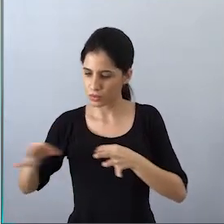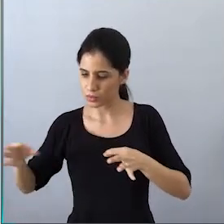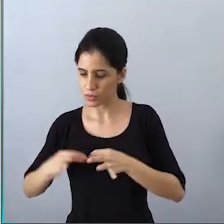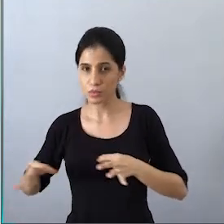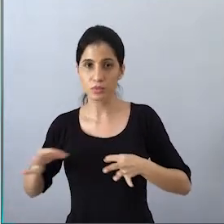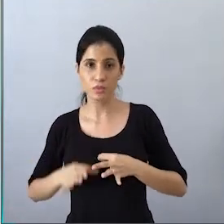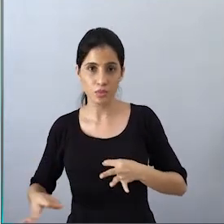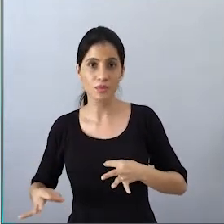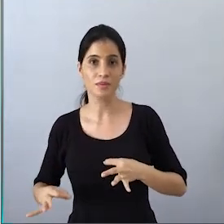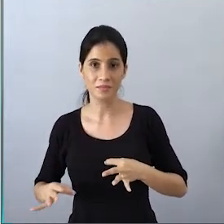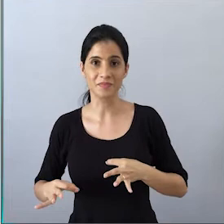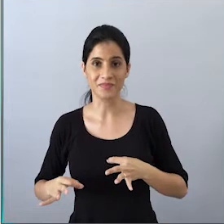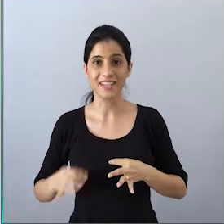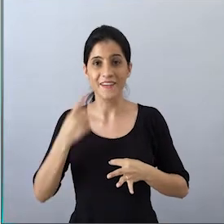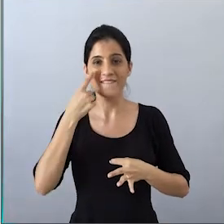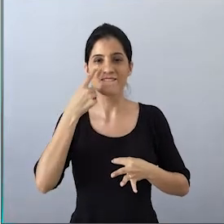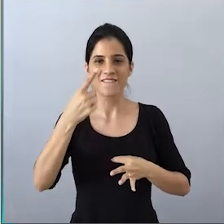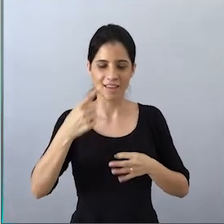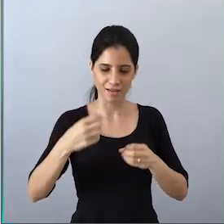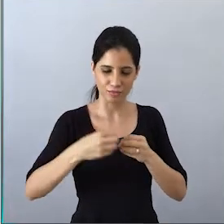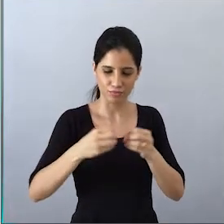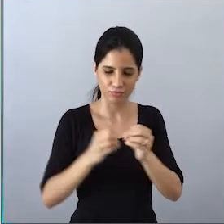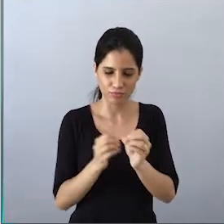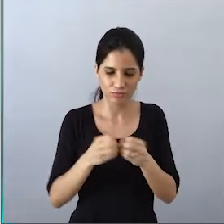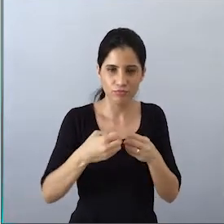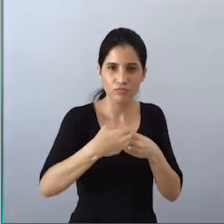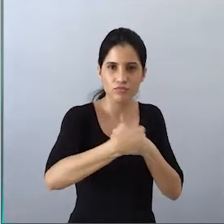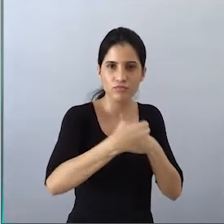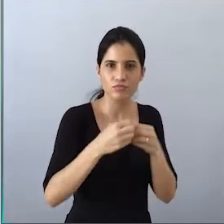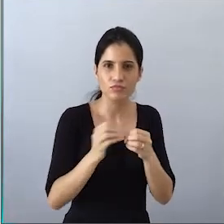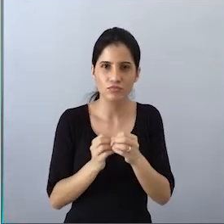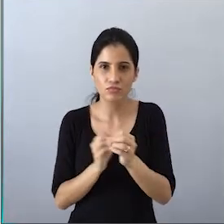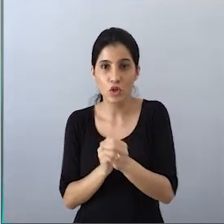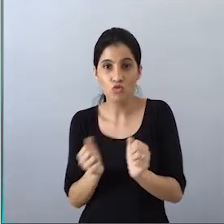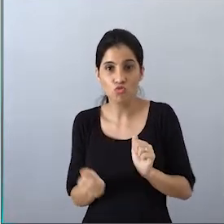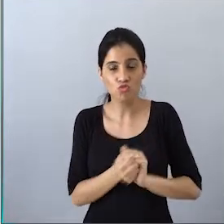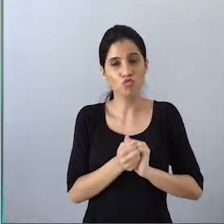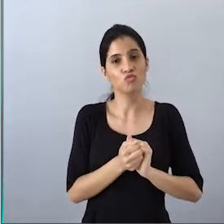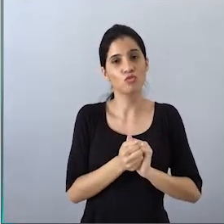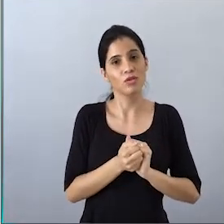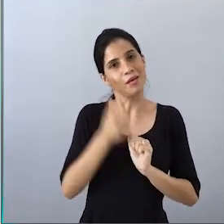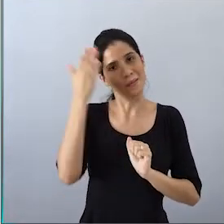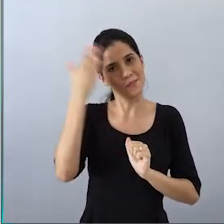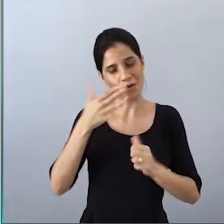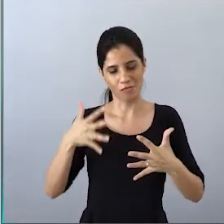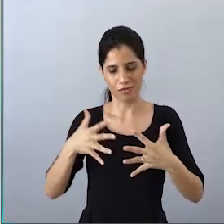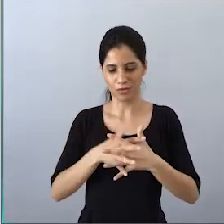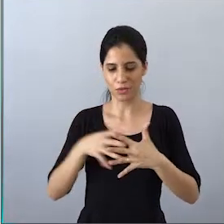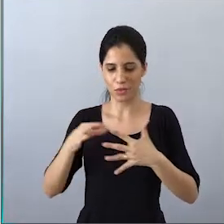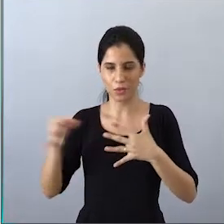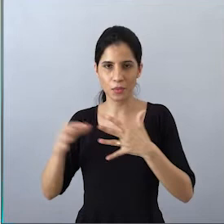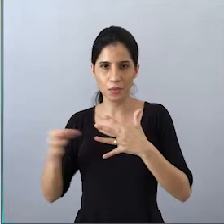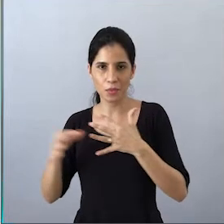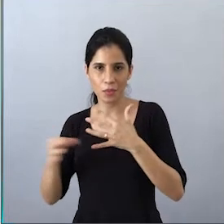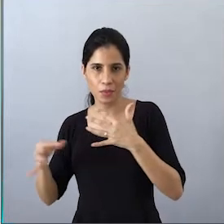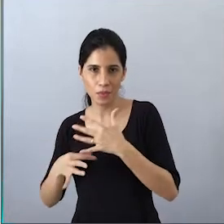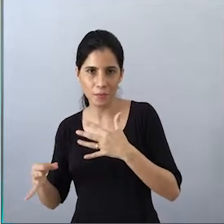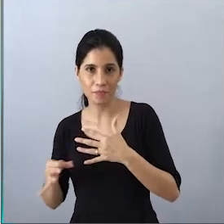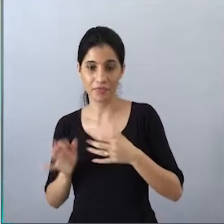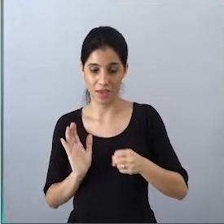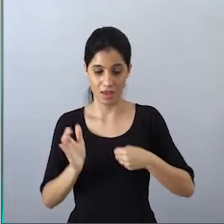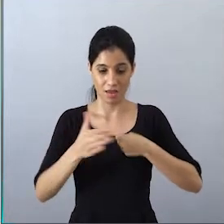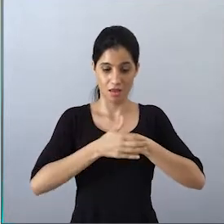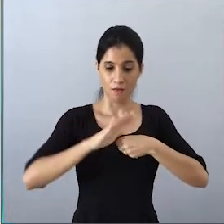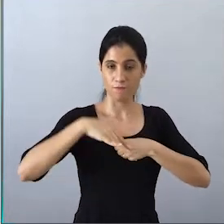forma uma bainha ininterrupta na qual a quantidade de material extracelular é mínima, porém os livros didáticos a